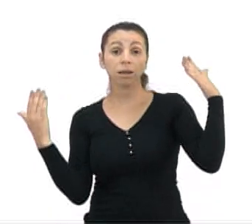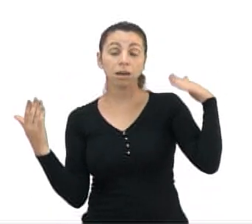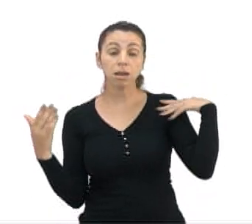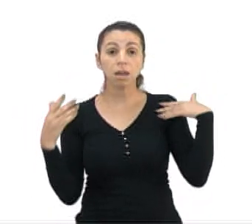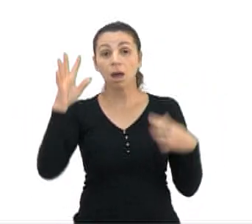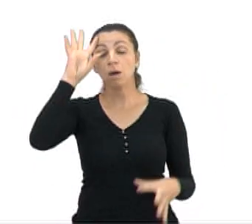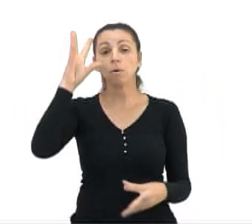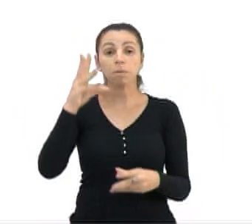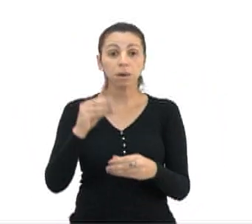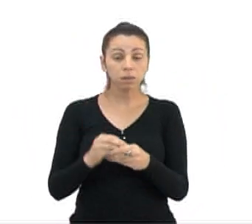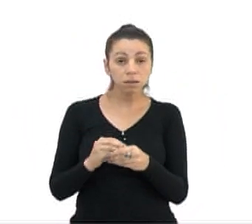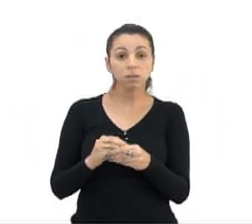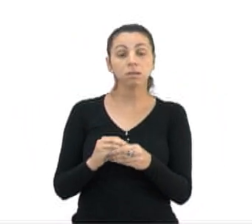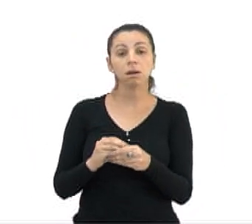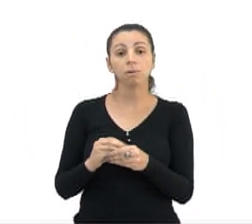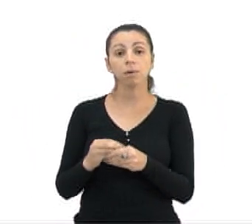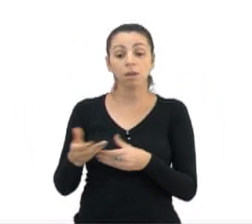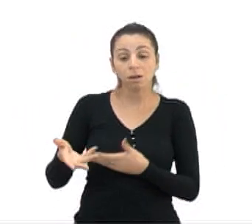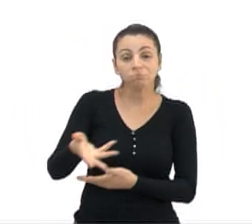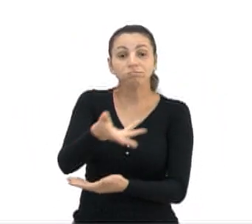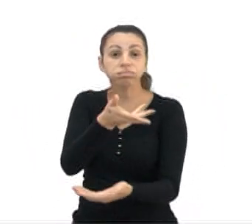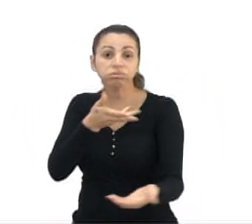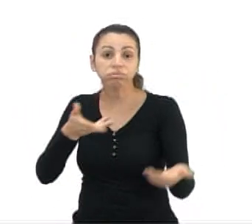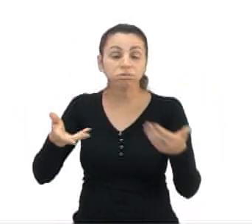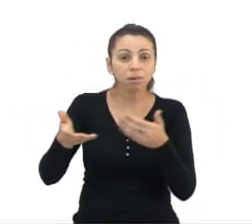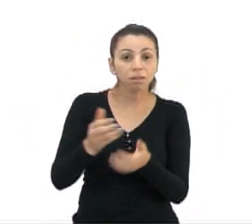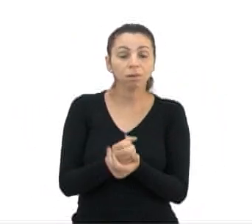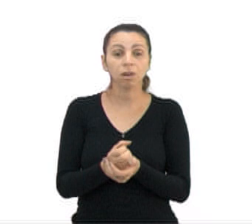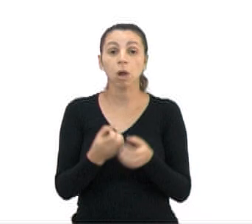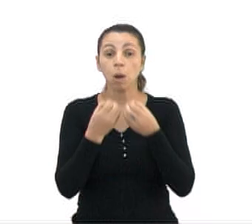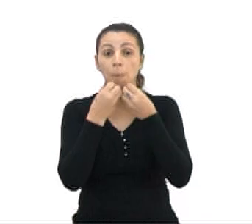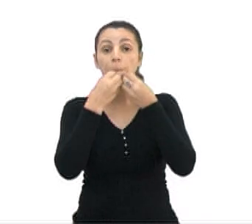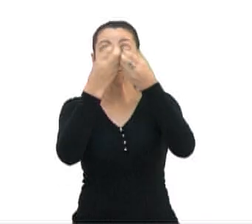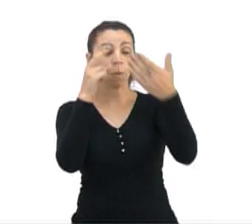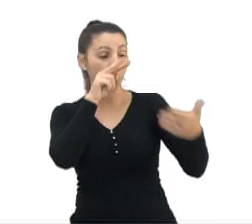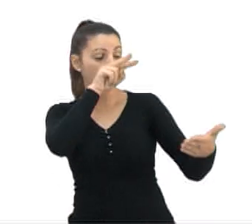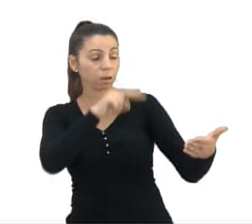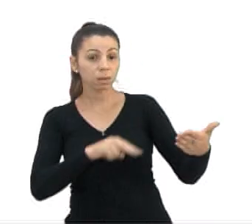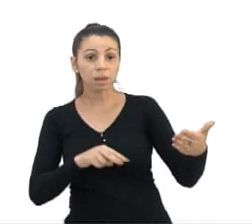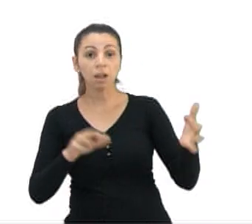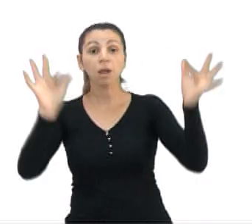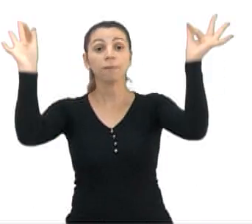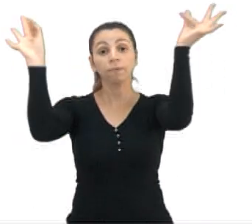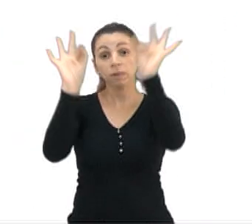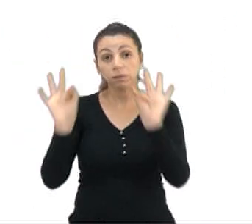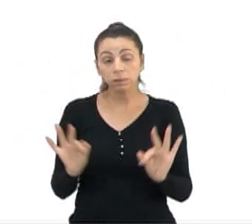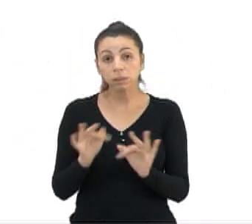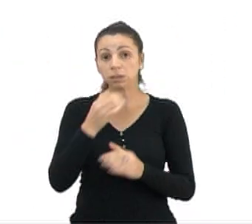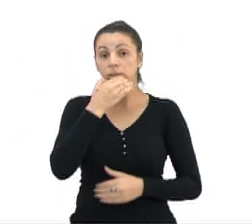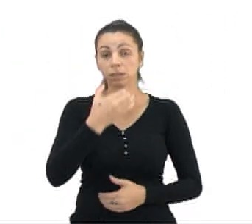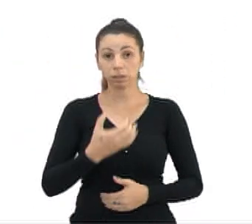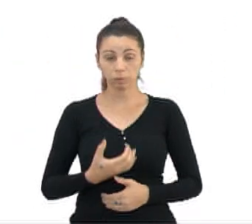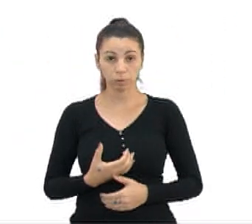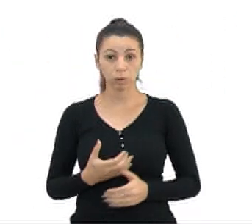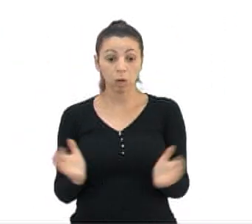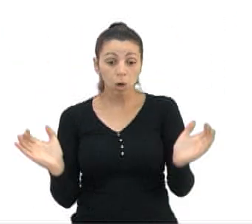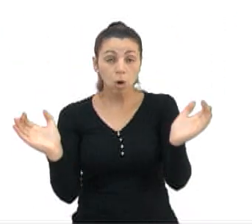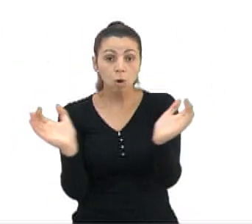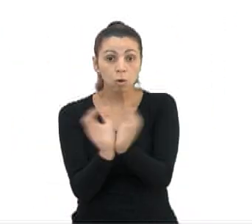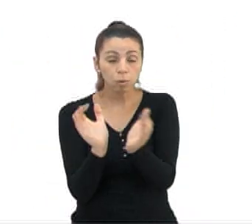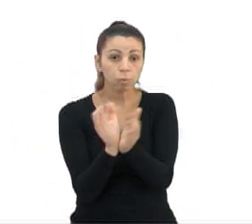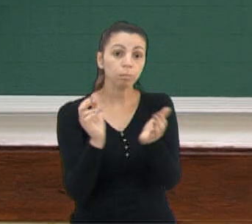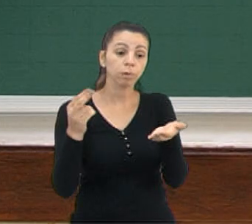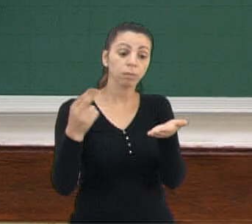e tolerância. Desejamos-lhes boa leitura e um feliz Natal. Equipe Revista